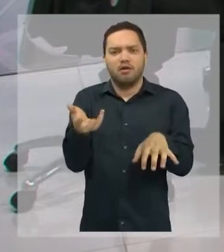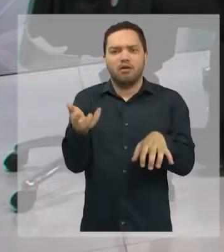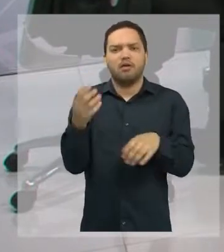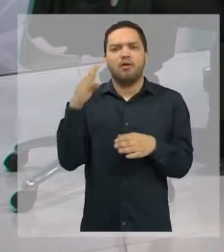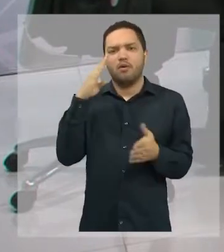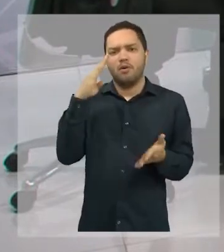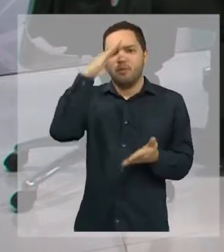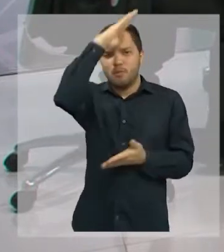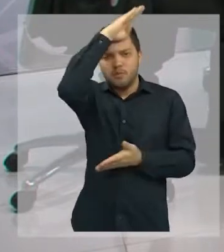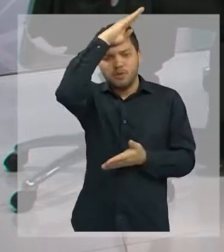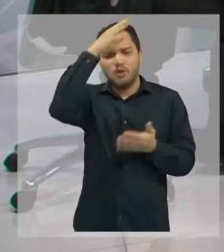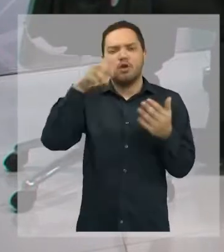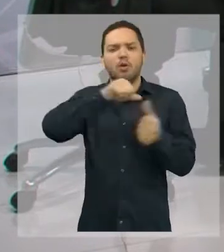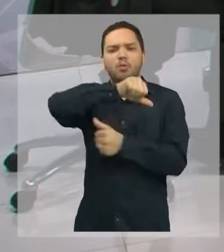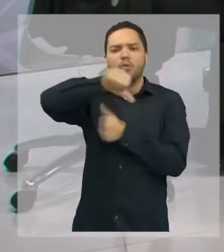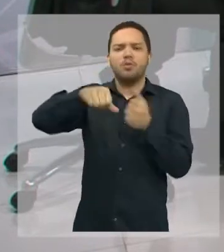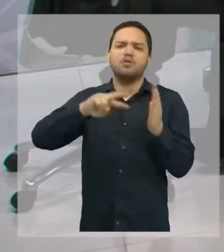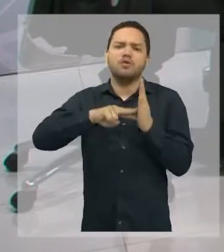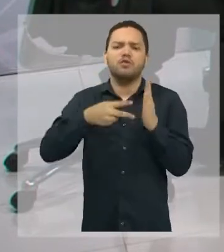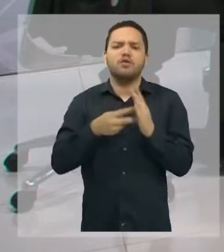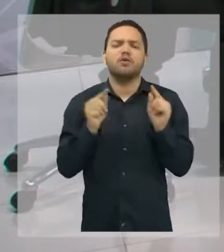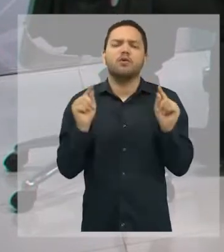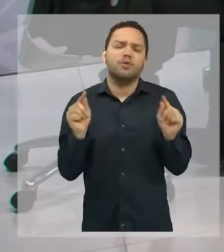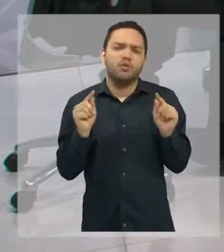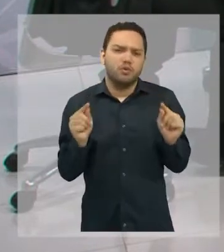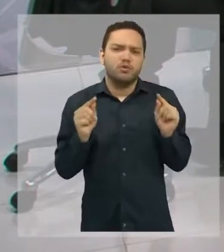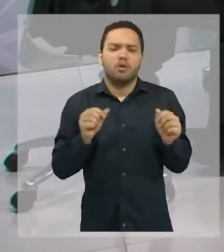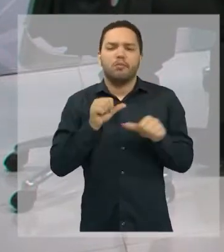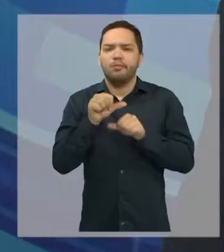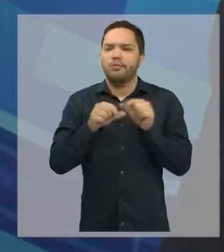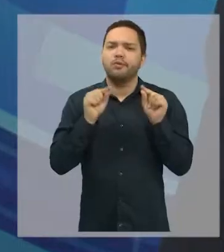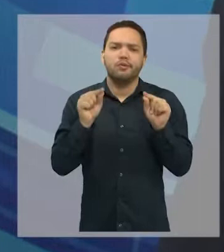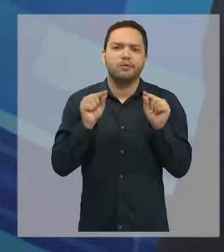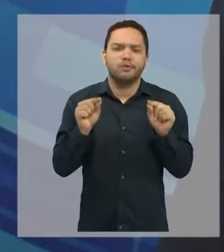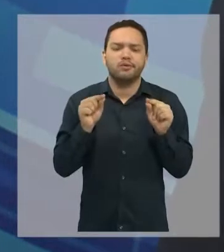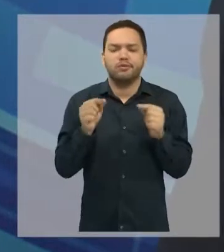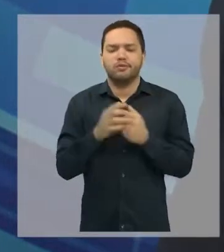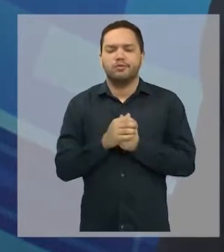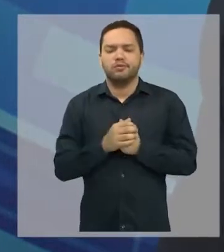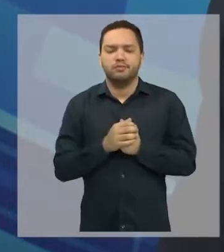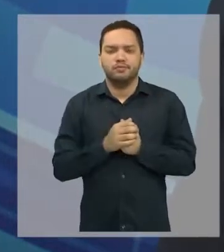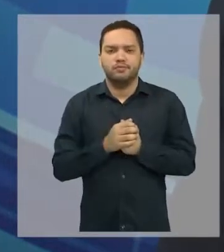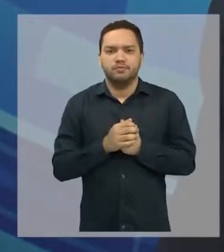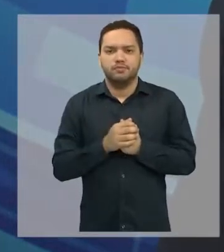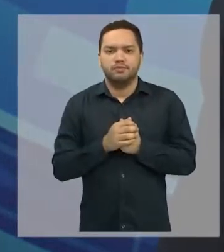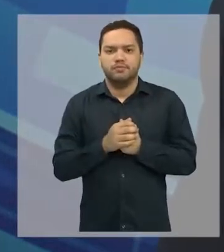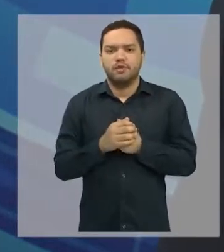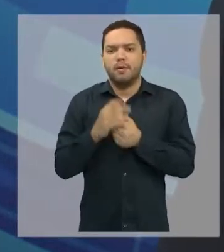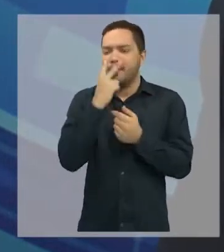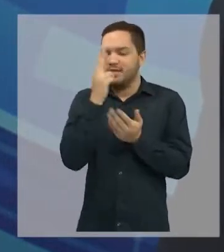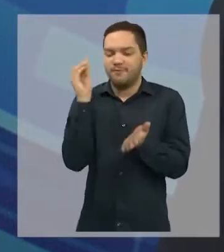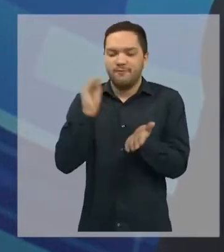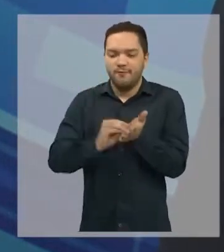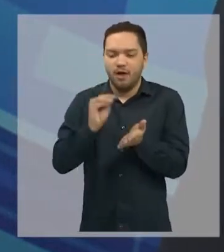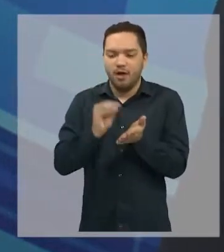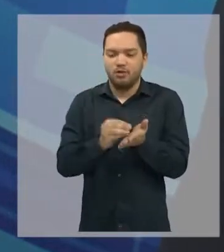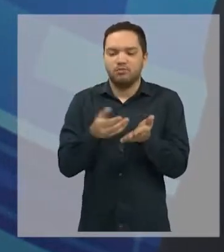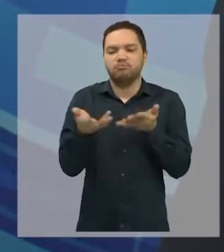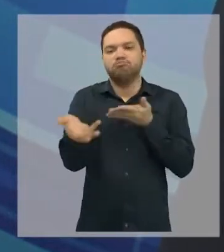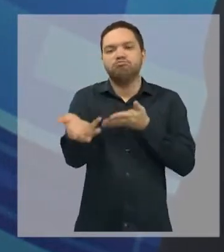adotada hoje pelo atual presidente Bolsonaro, com relação à interação, ou melhor, a falta